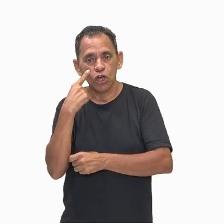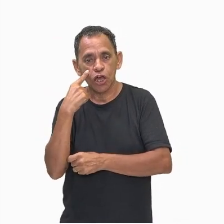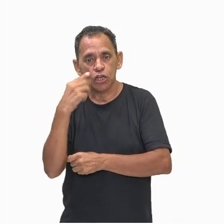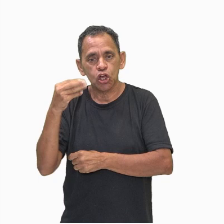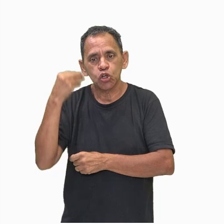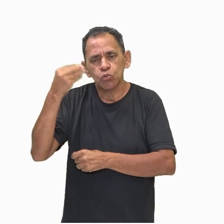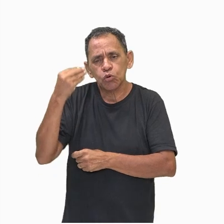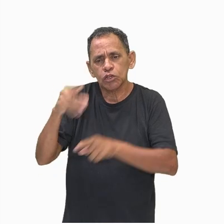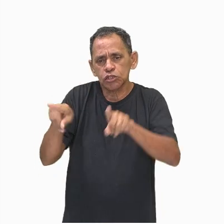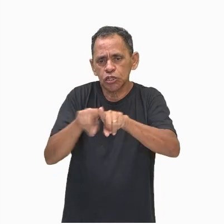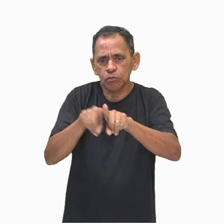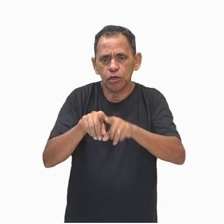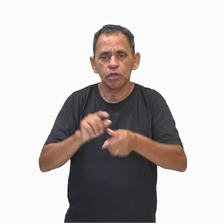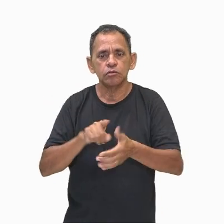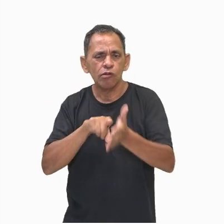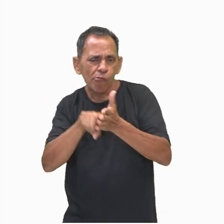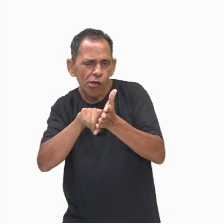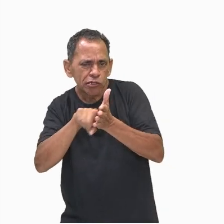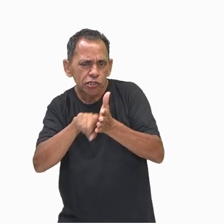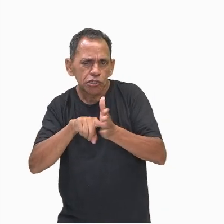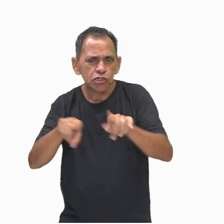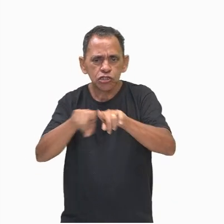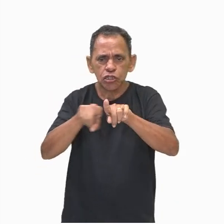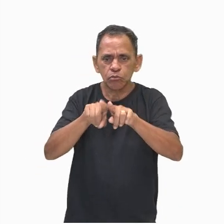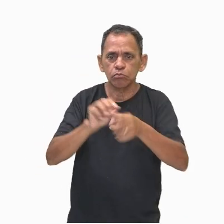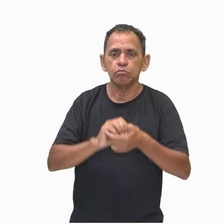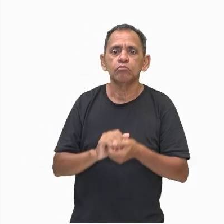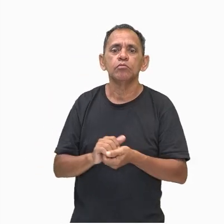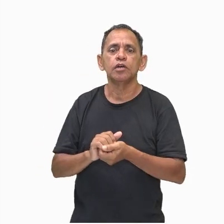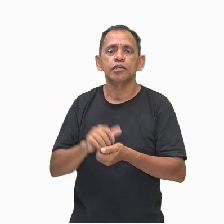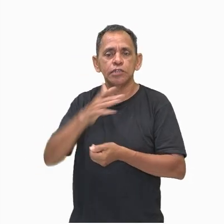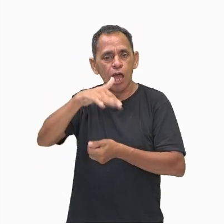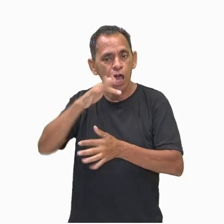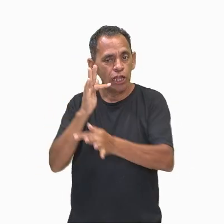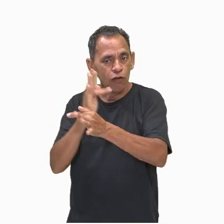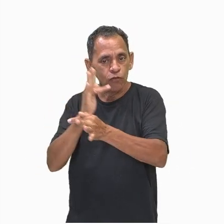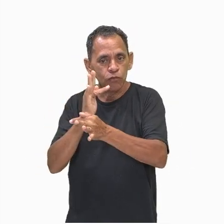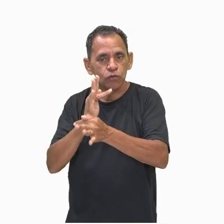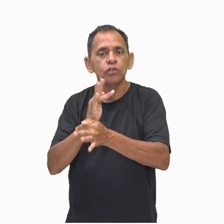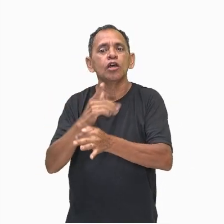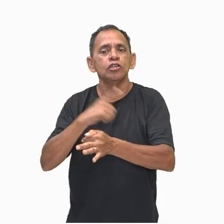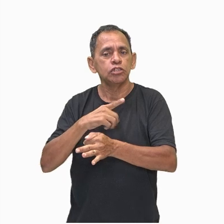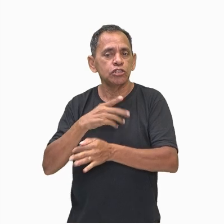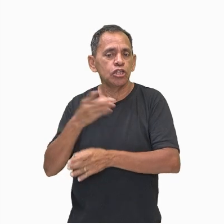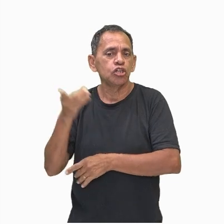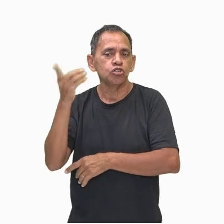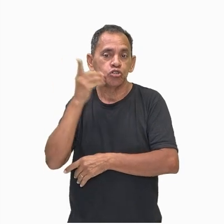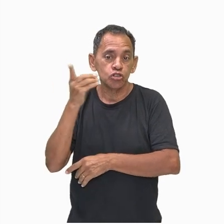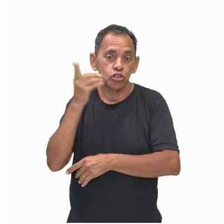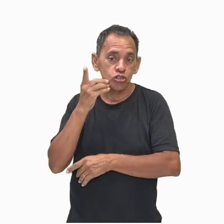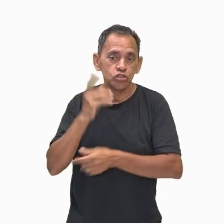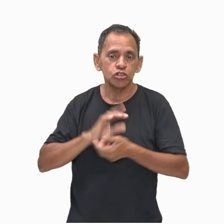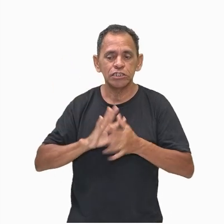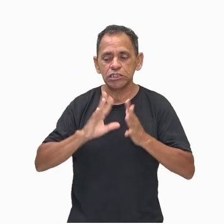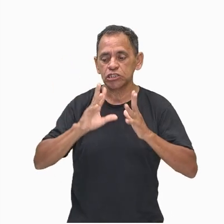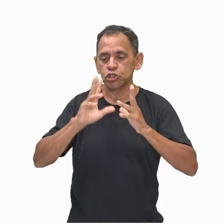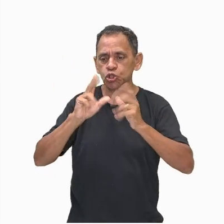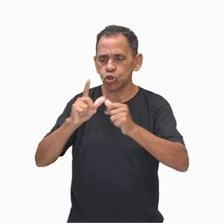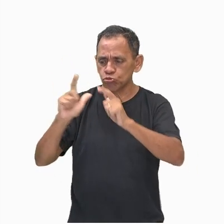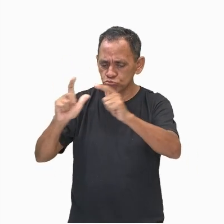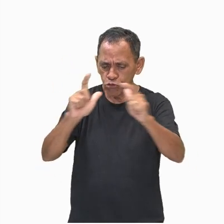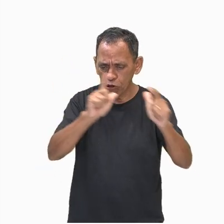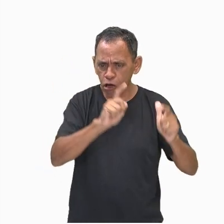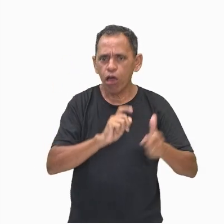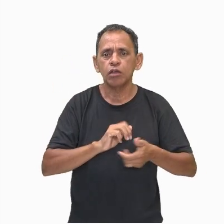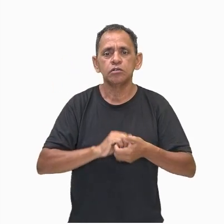os fenômenos estudados pela física estão presentes em todos os lugares no nosso dia a dia em